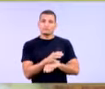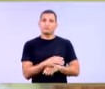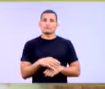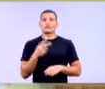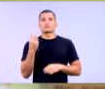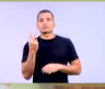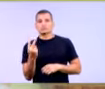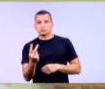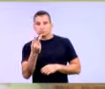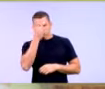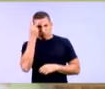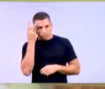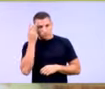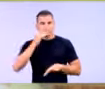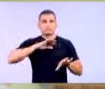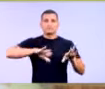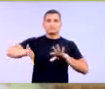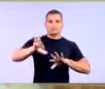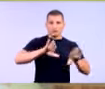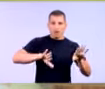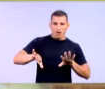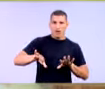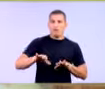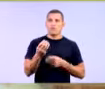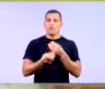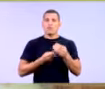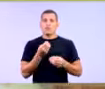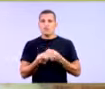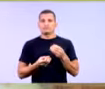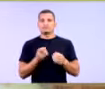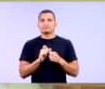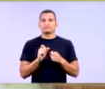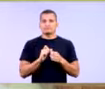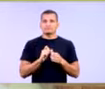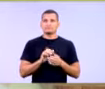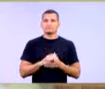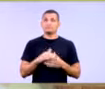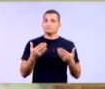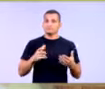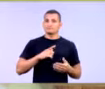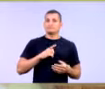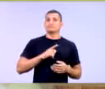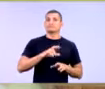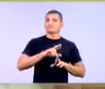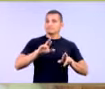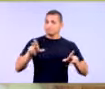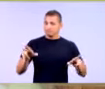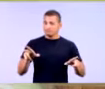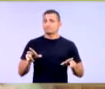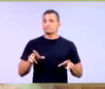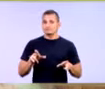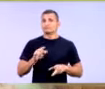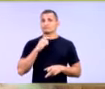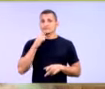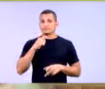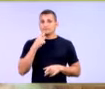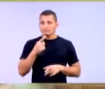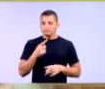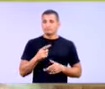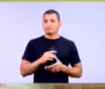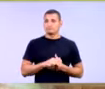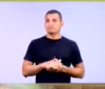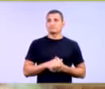dupla, se vai ser individual, como é que vai ser esse negócio? Então, são várias situações que surgem e